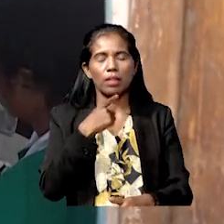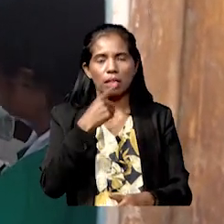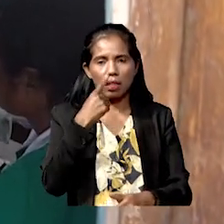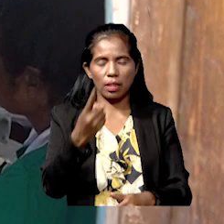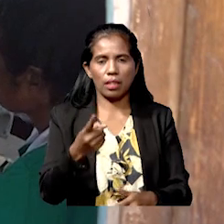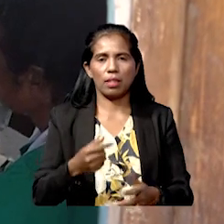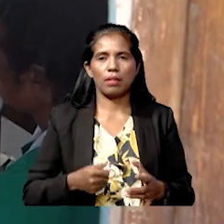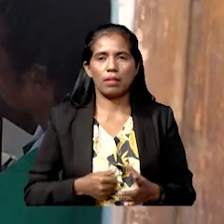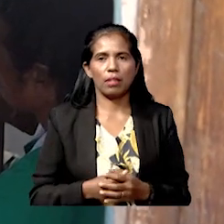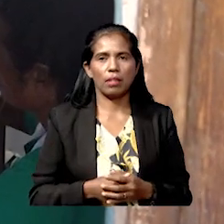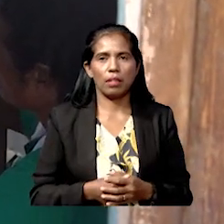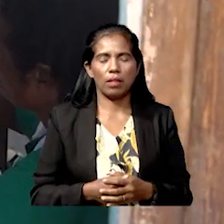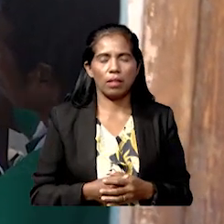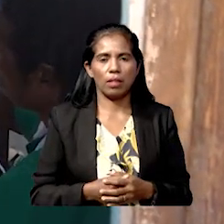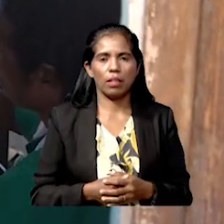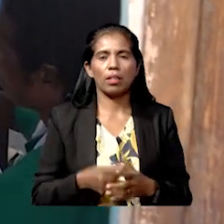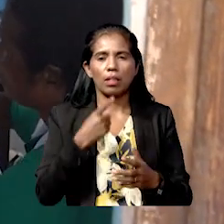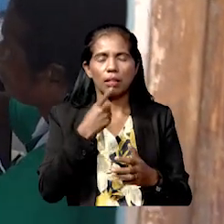e